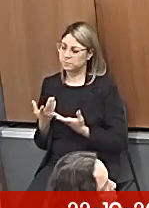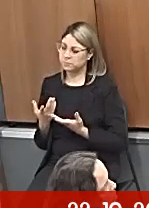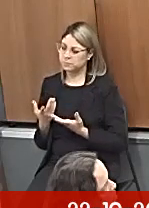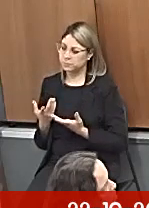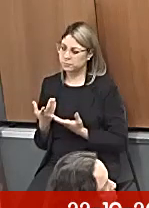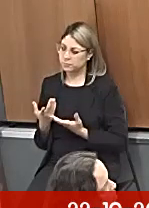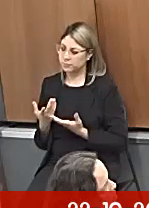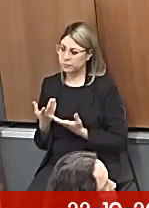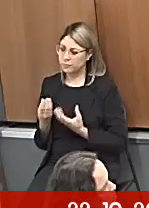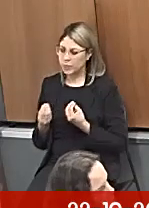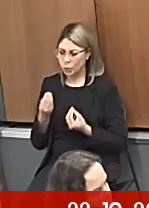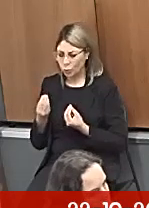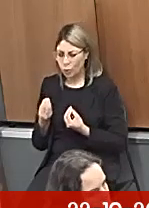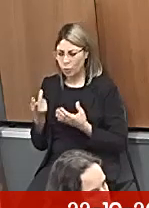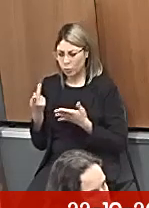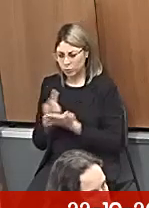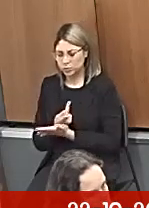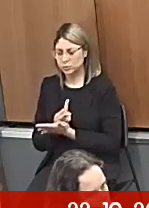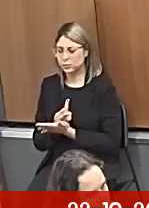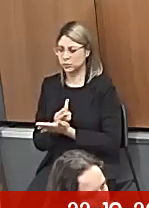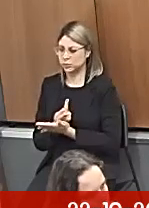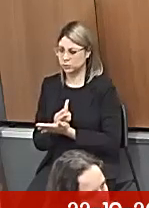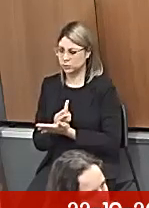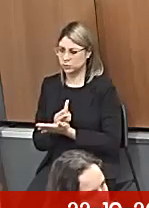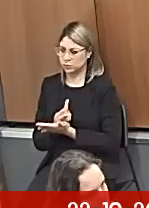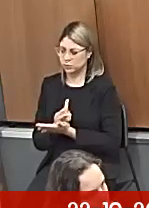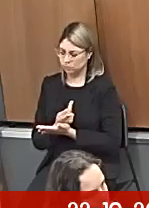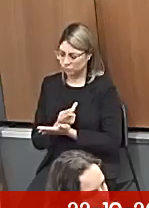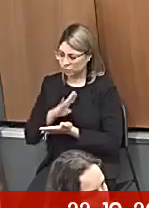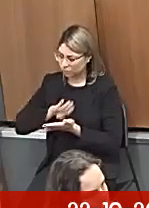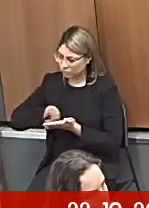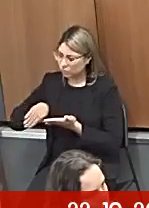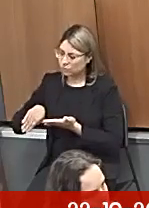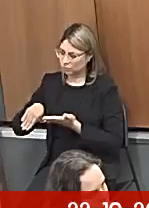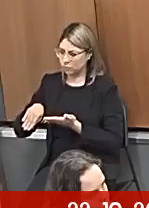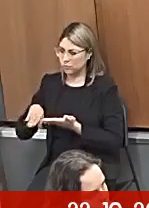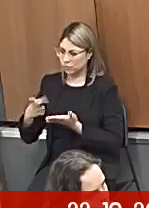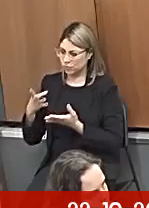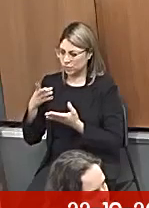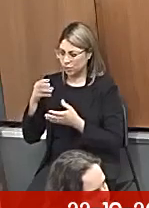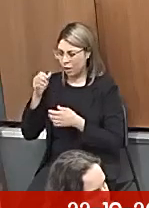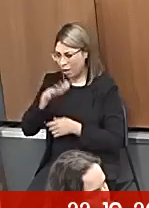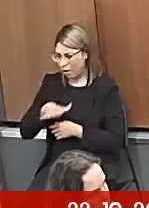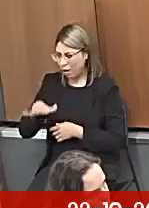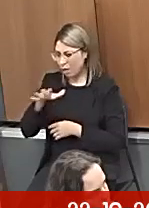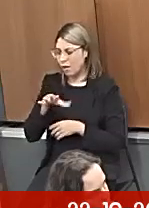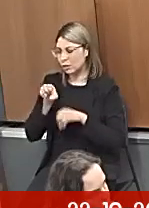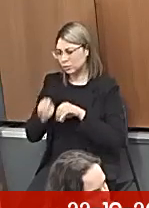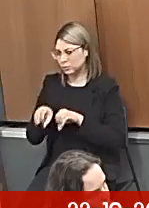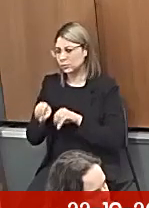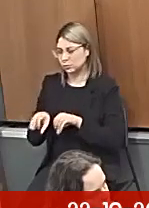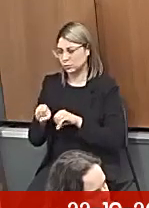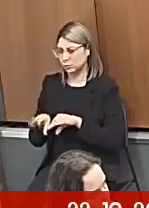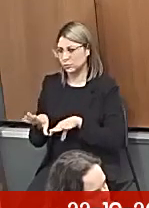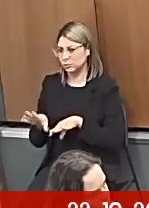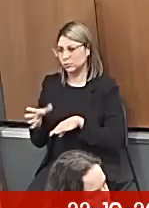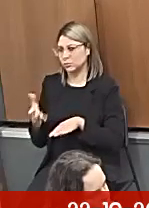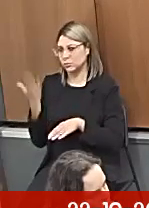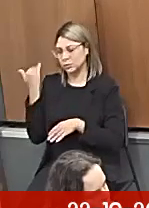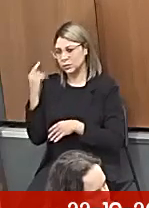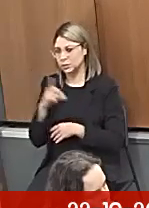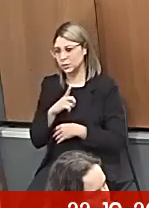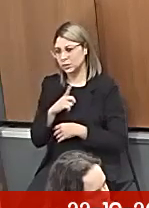da atitude excludente, como o sistema de ensino, em geral, né,